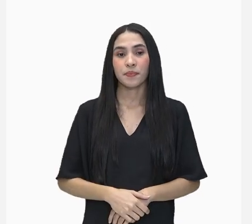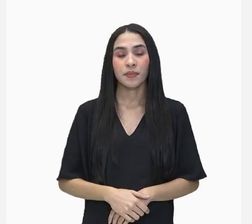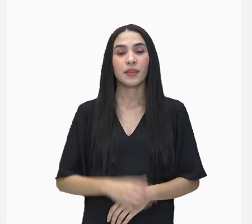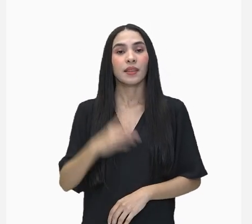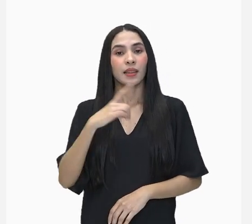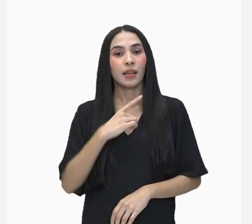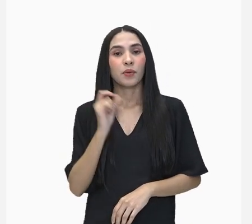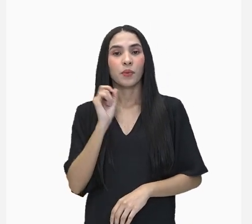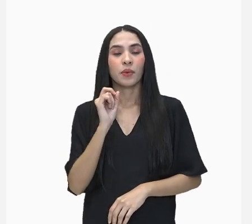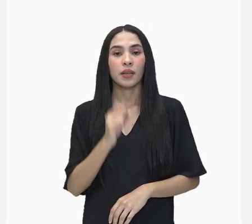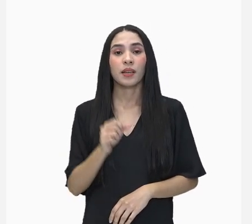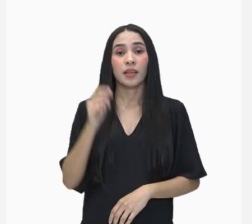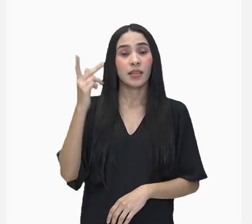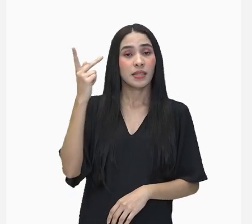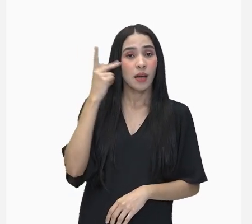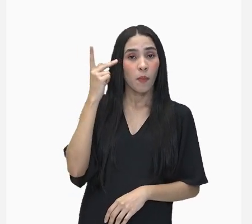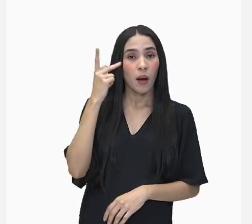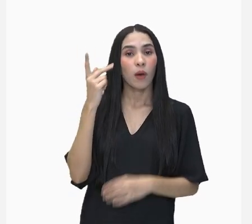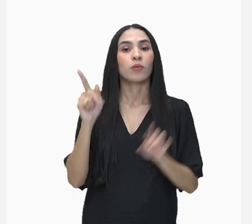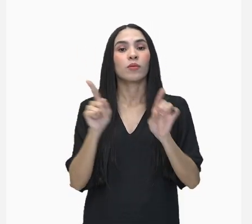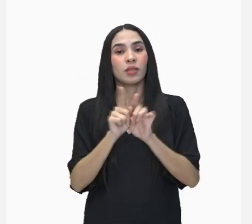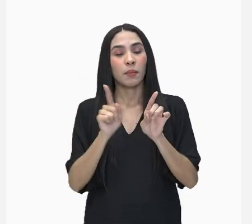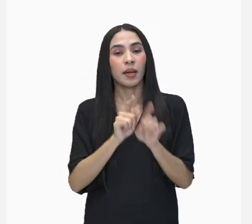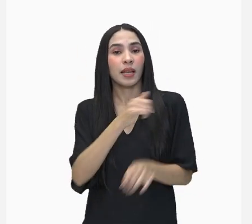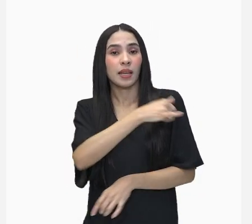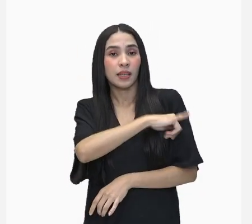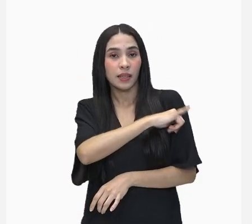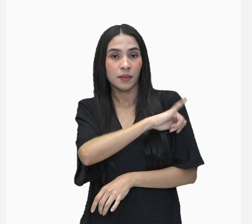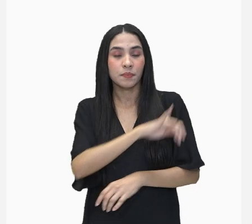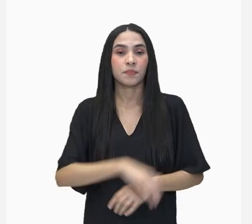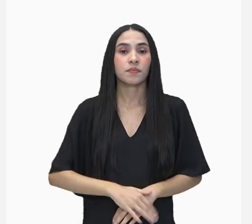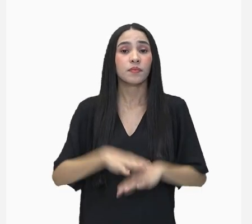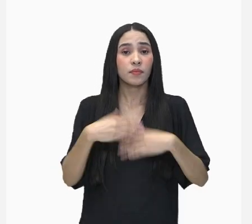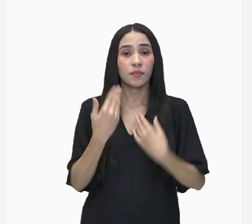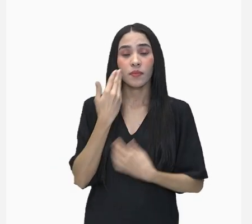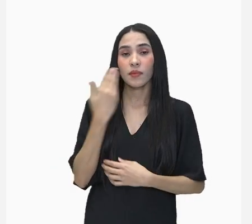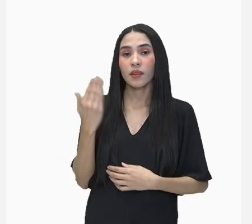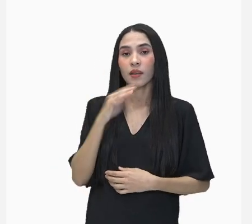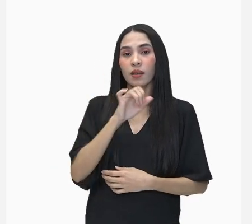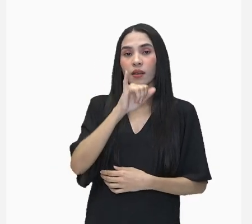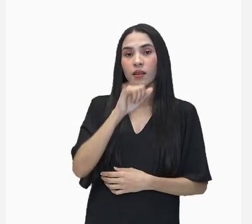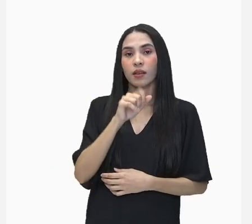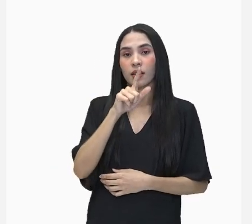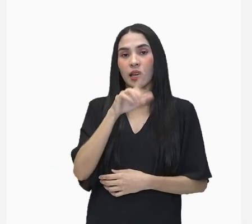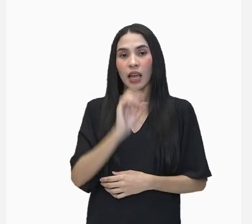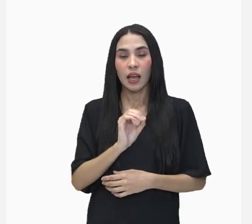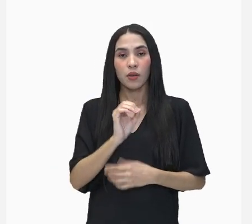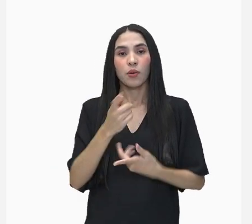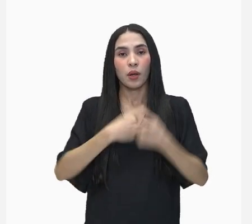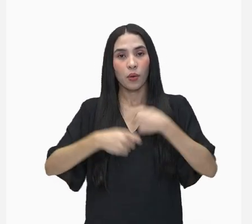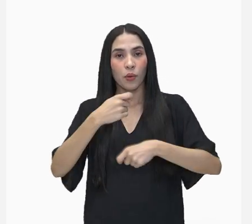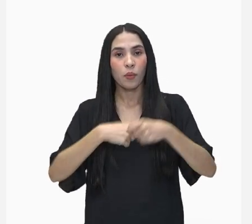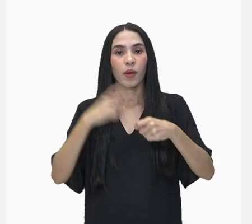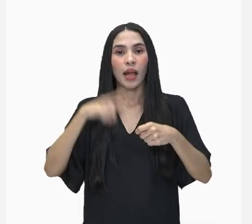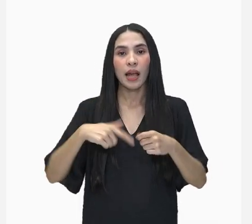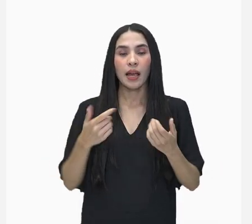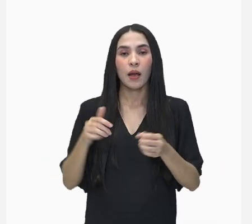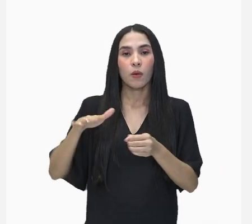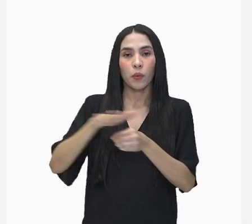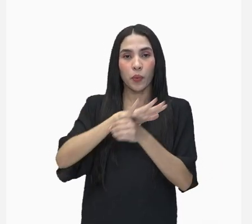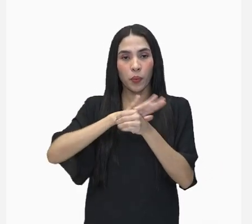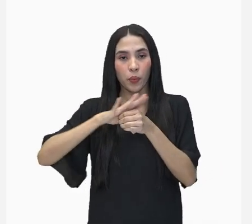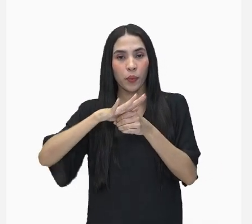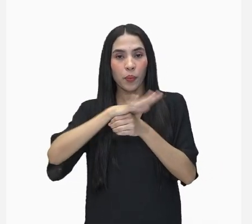Envolvendo aí São Paulo e Rio de Janeiro. Então, esse eixo econômico ele é formado aí pela conurbação entre essas